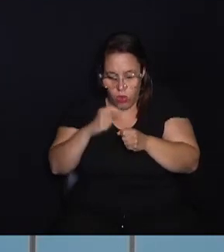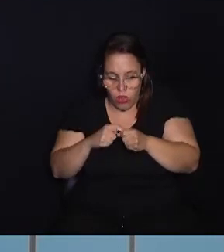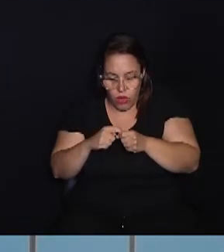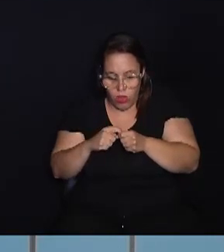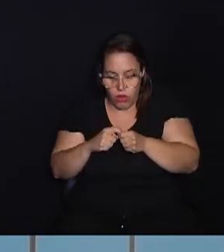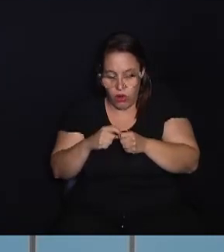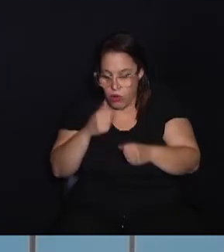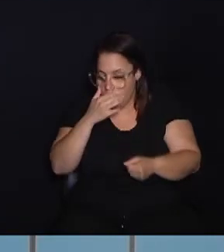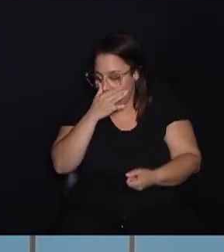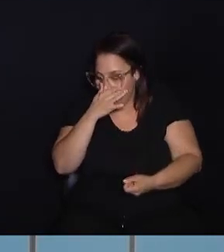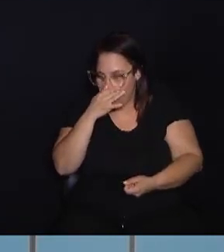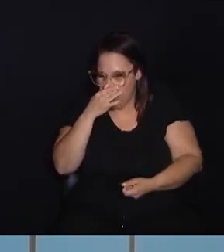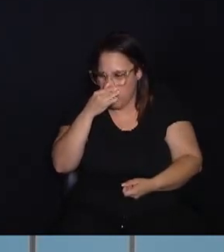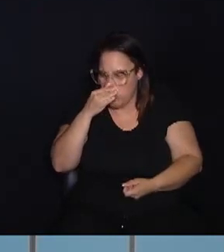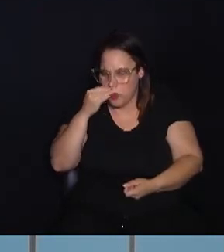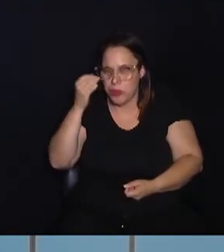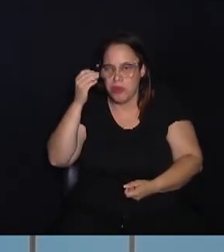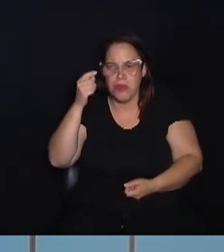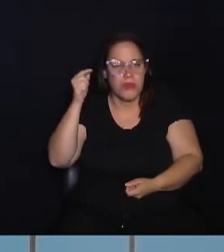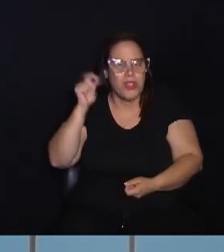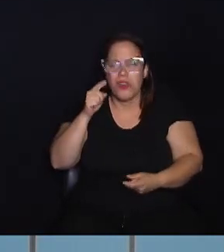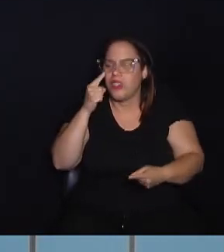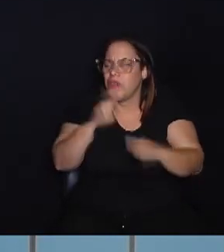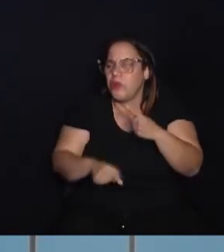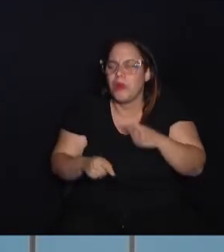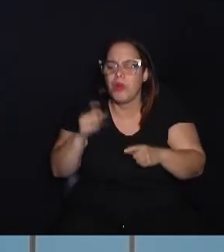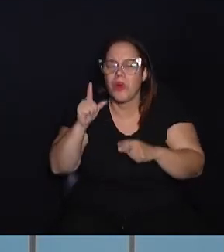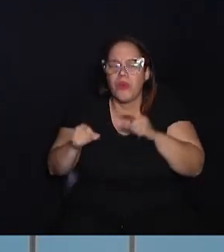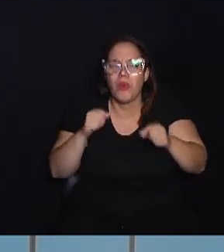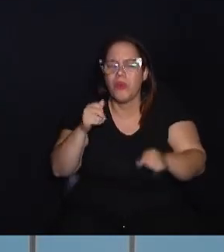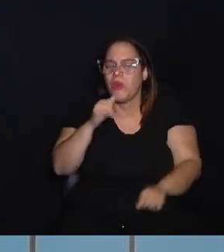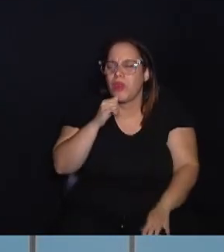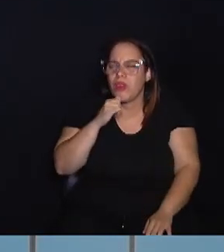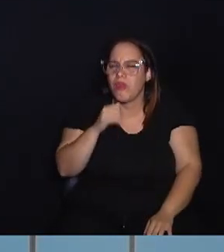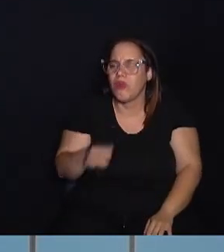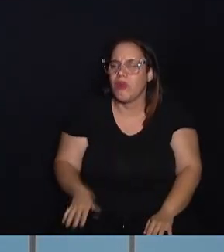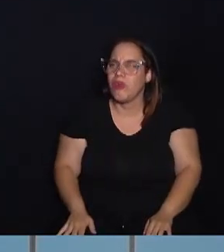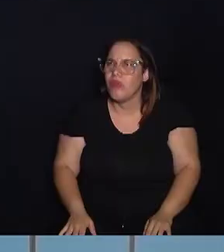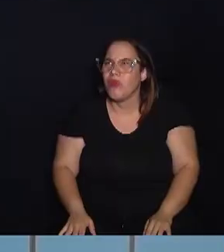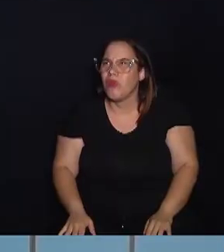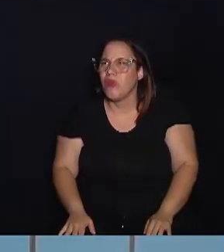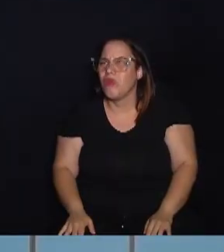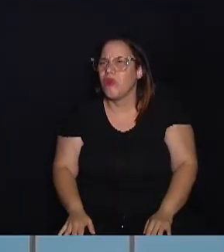Então, se você não proibir algumas coisas, então, por exemplo, tem